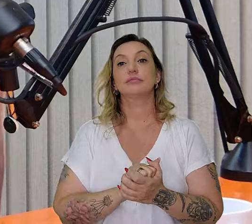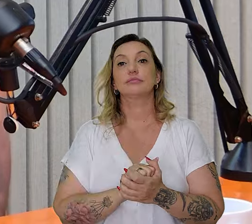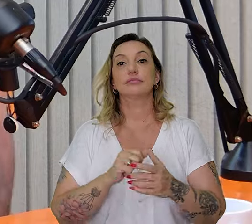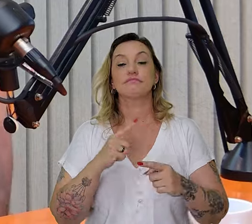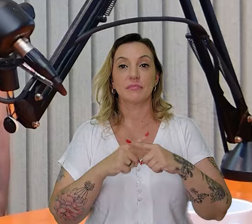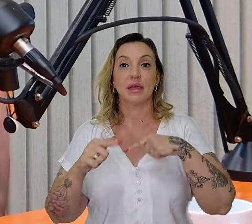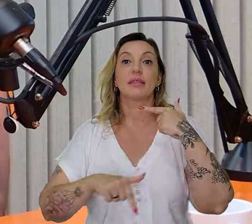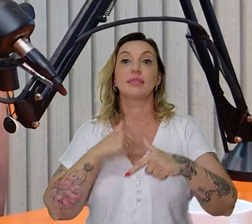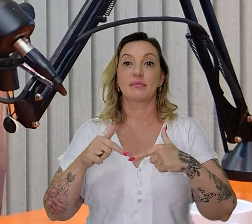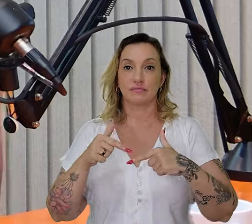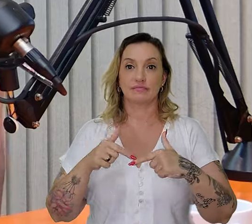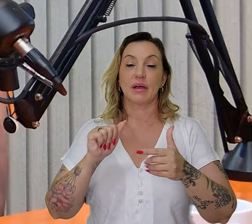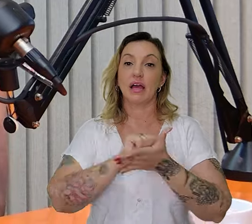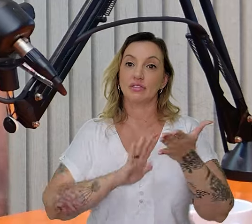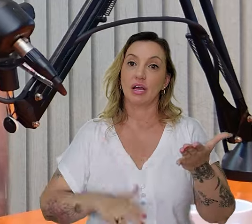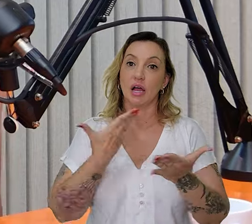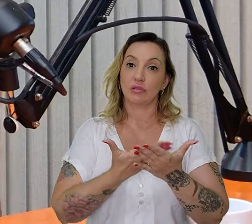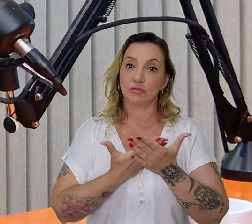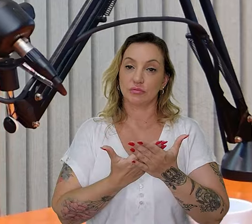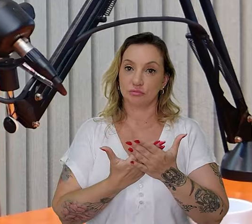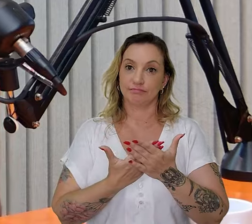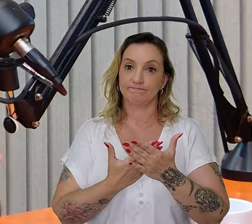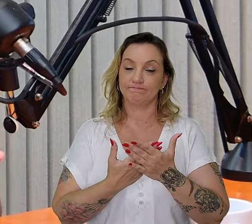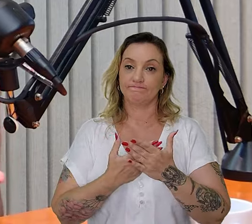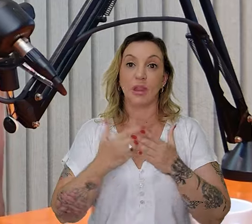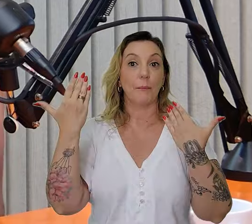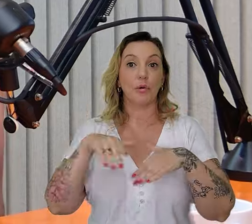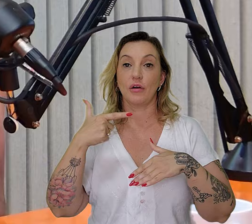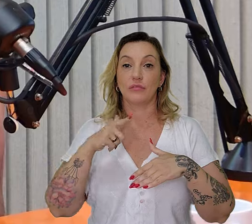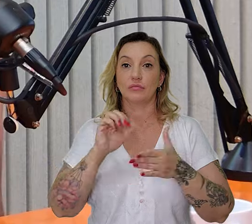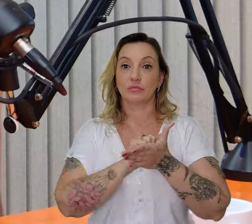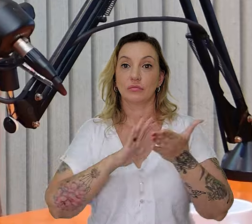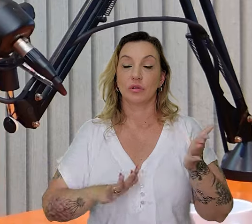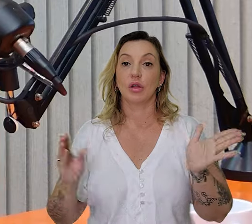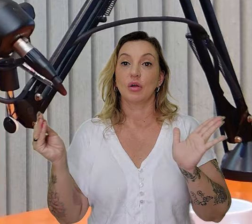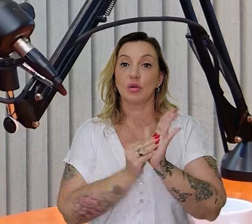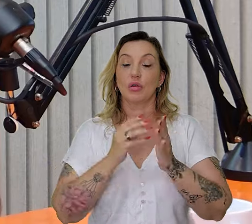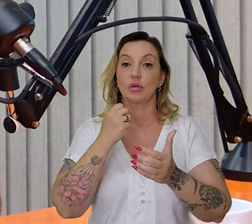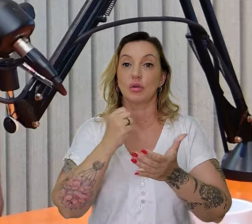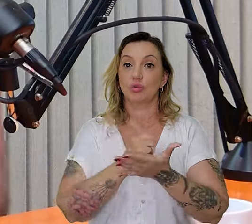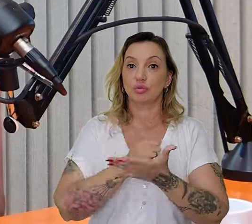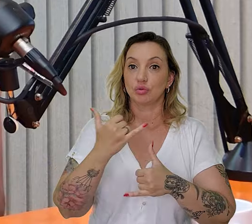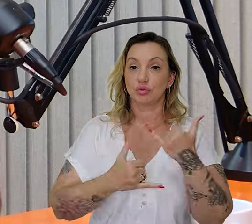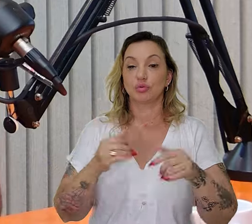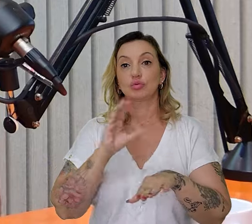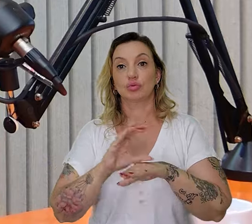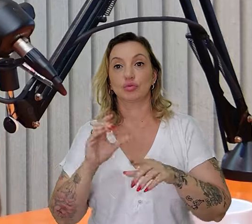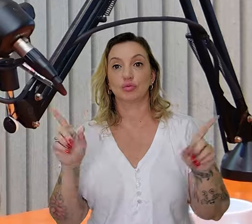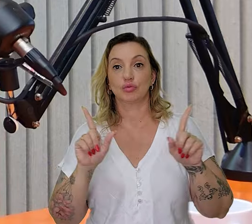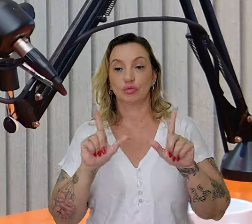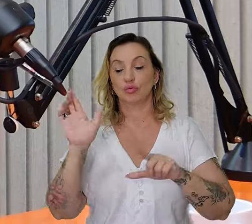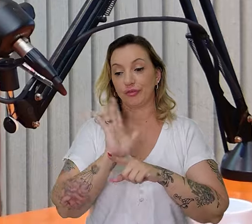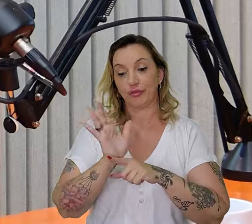porque não tem prova tem trabalho e trabalho é publicar seu jogo e publicar seu curta Então você tem que tá lá tem que estar